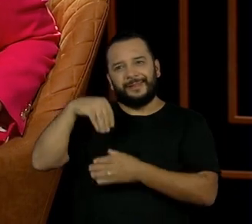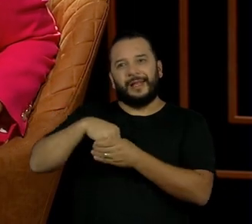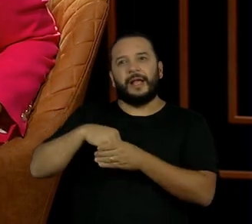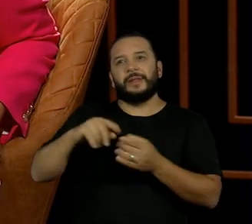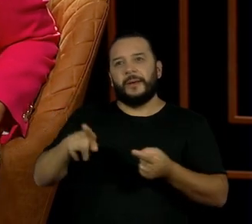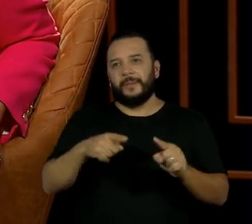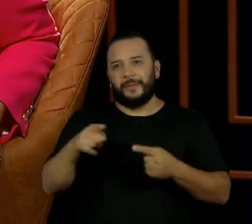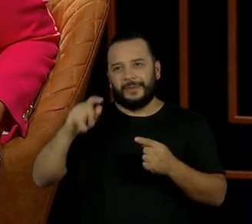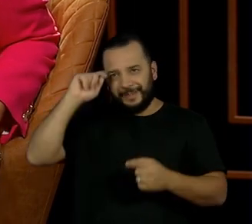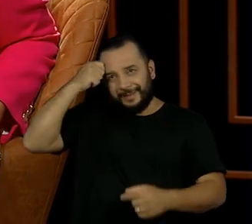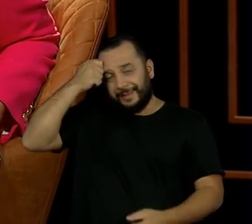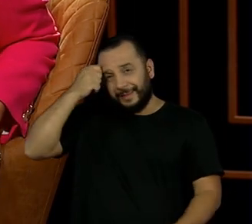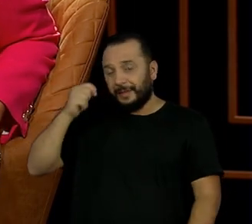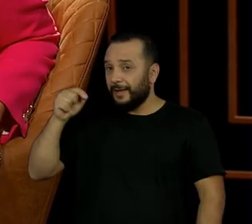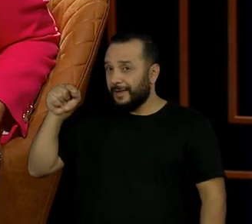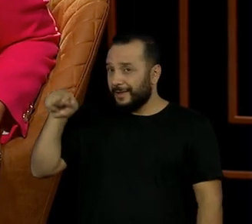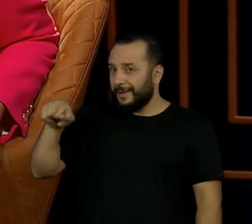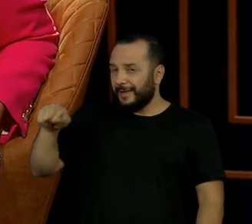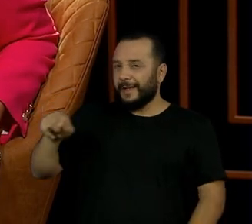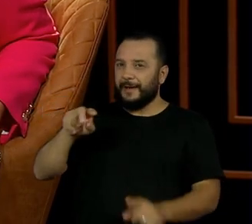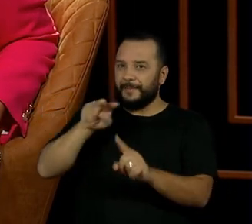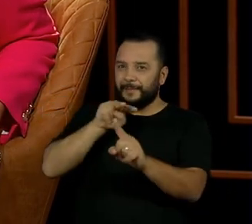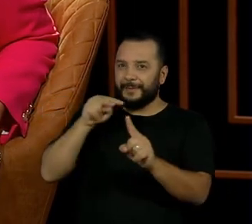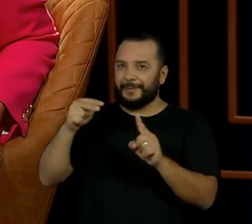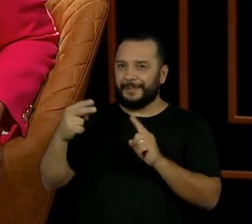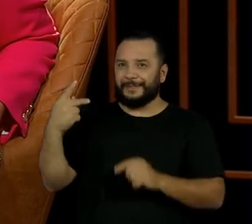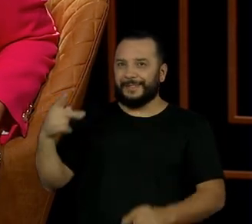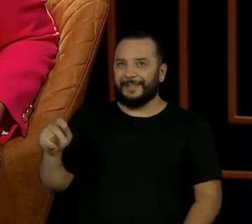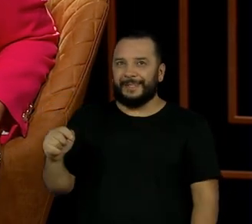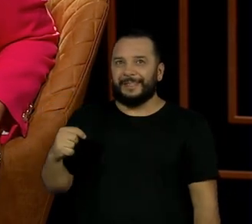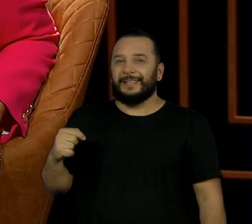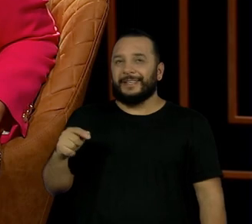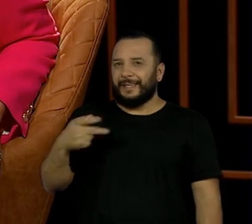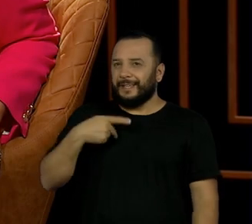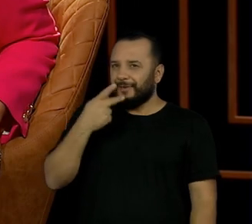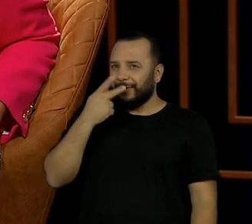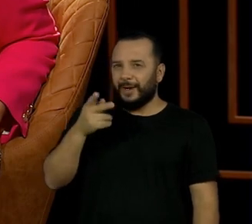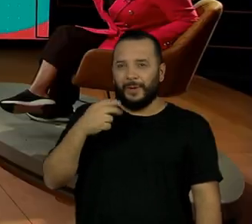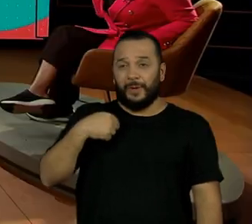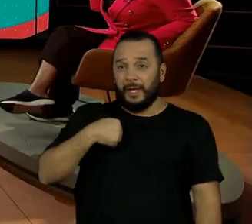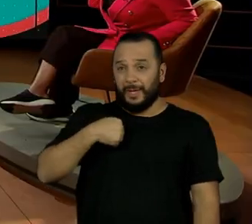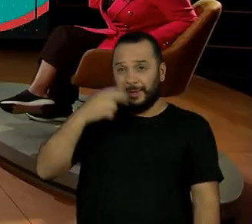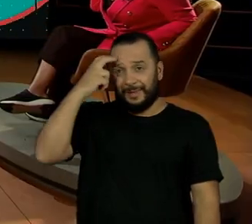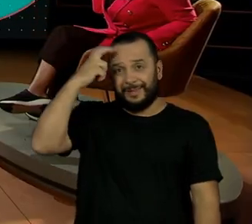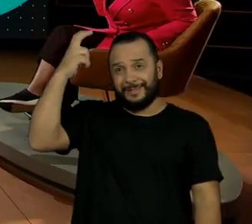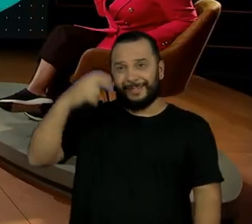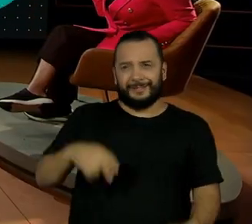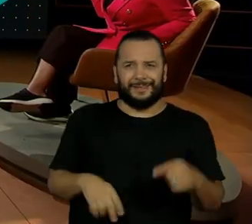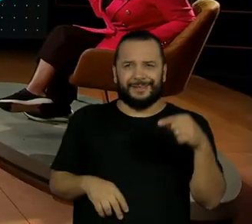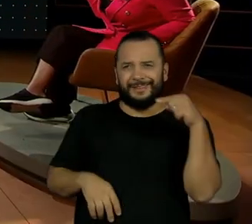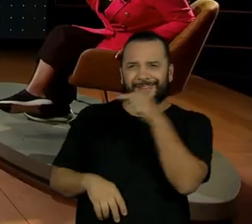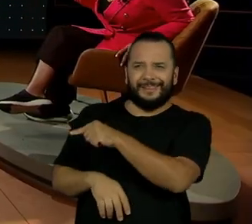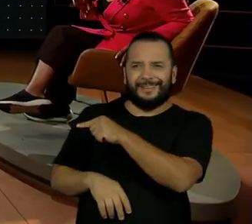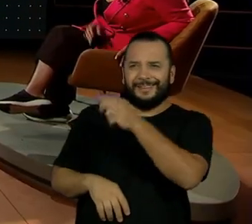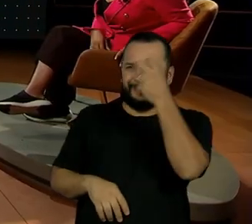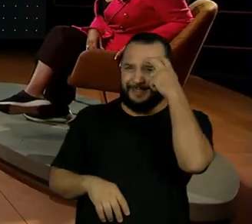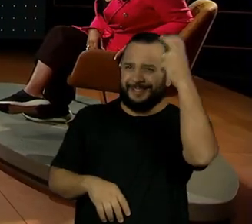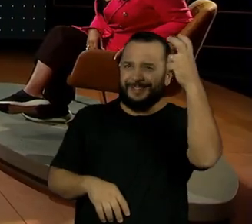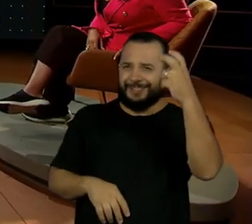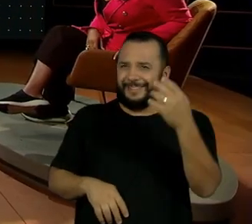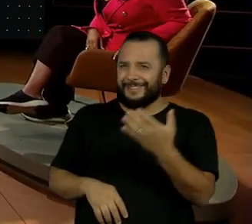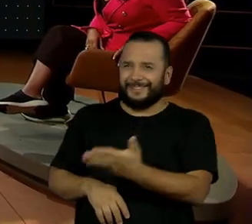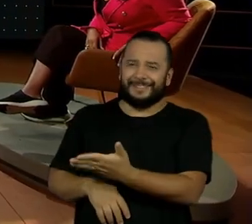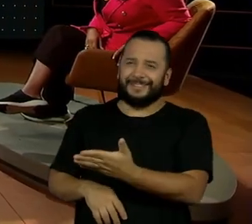com essa visão e eu gostei adorei que ele me chamou de inteligente porque ele é muito inteligente eu não sou nada perto dele